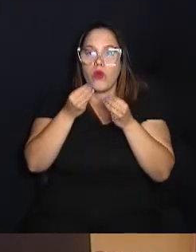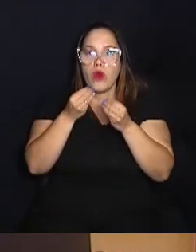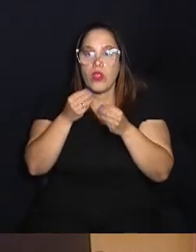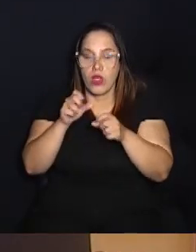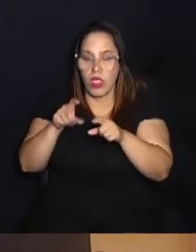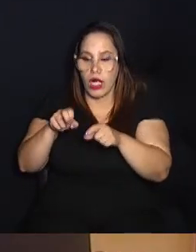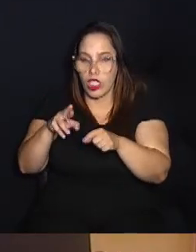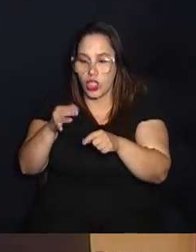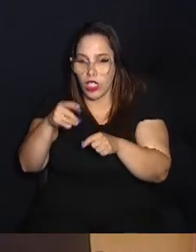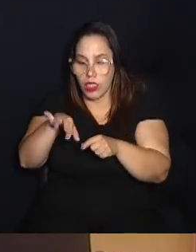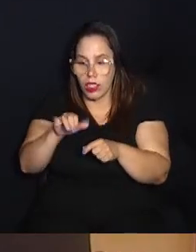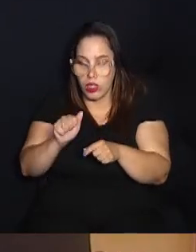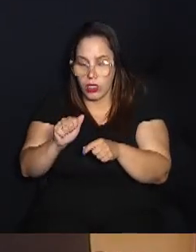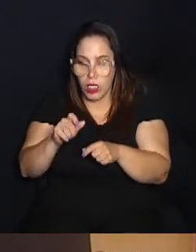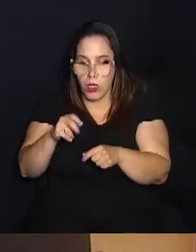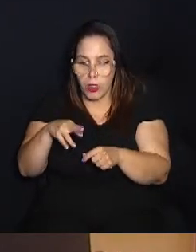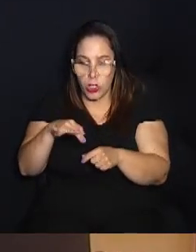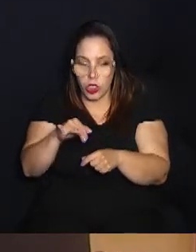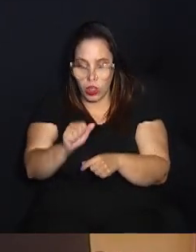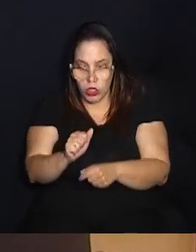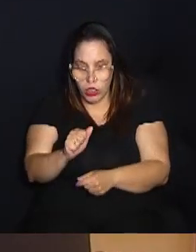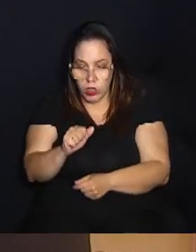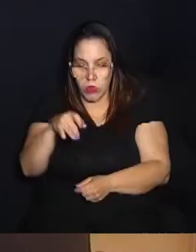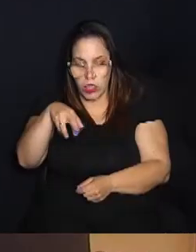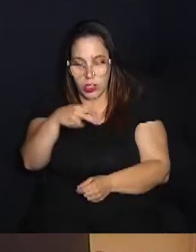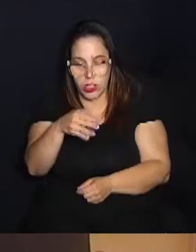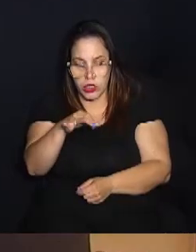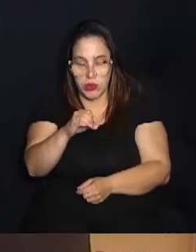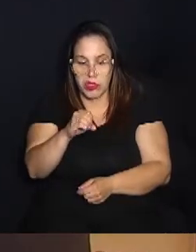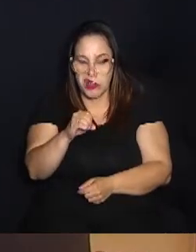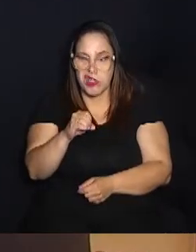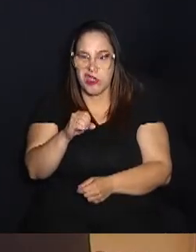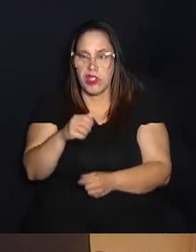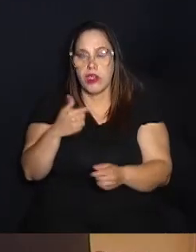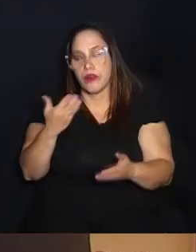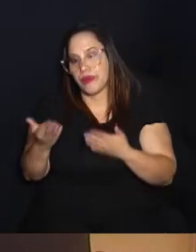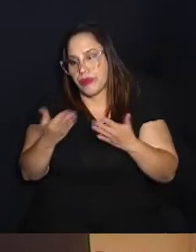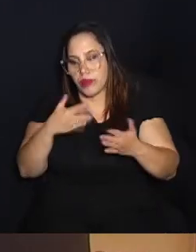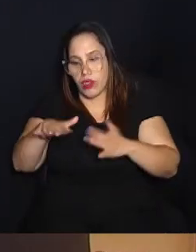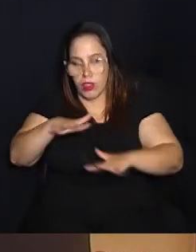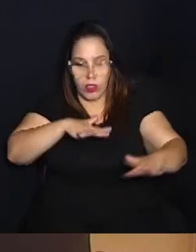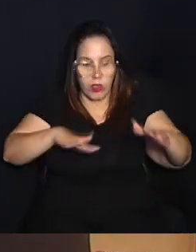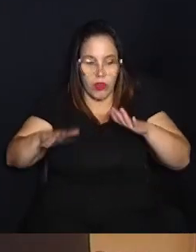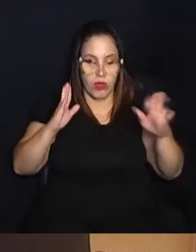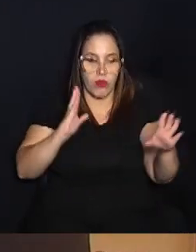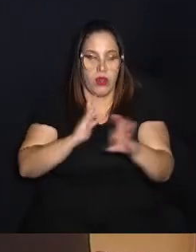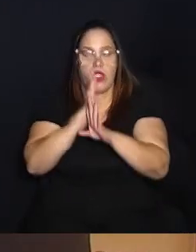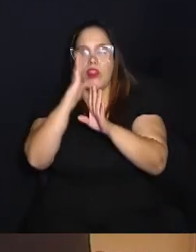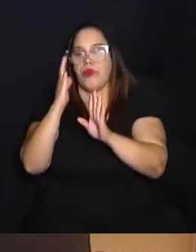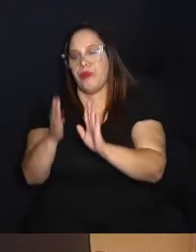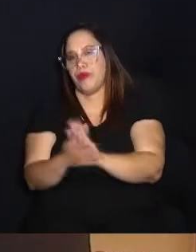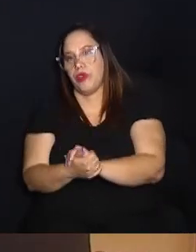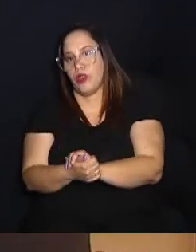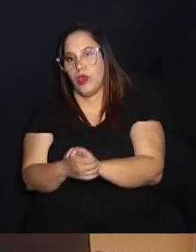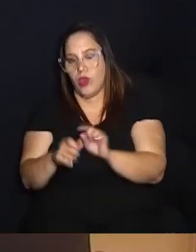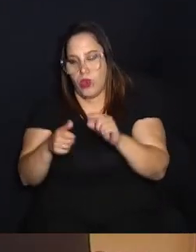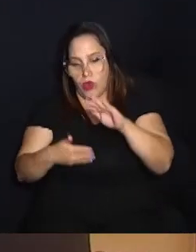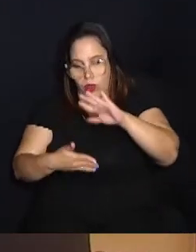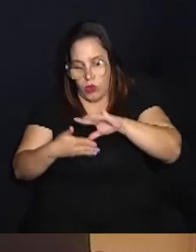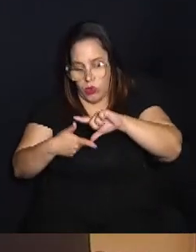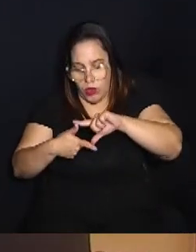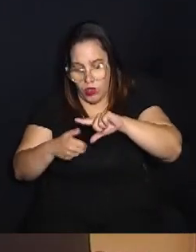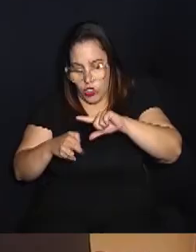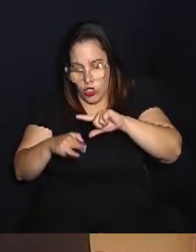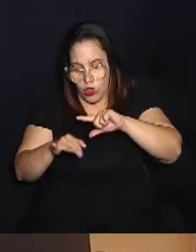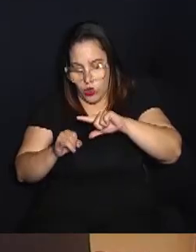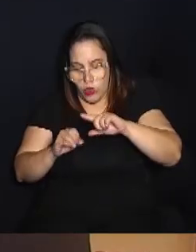como enxada, mandioca ou macaxeira. Isso depende muito da região que você se encontra.